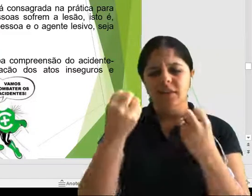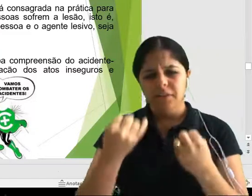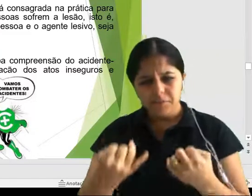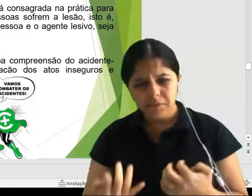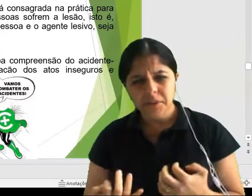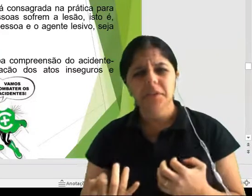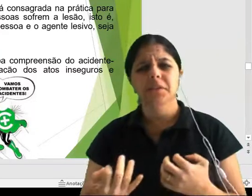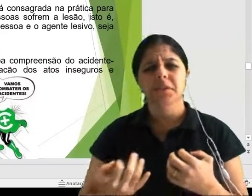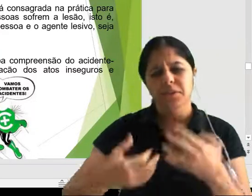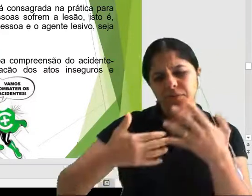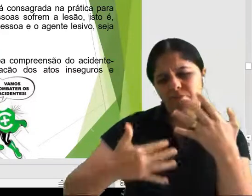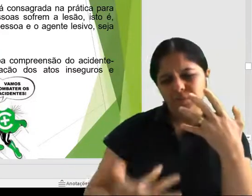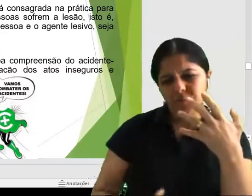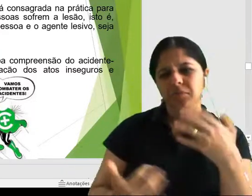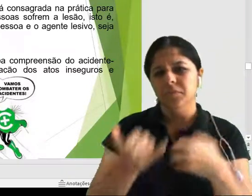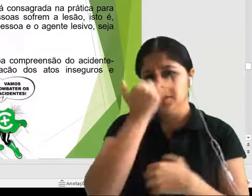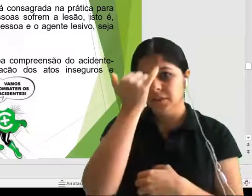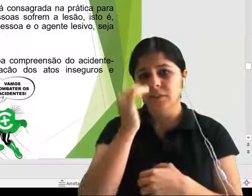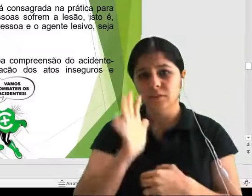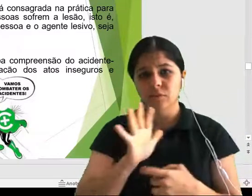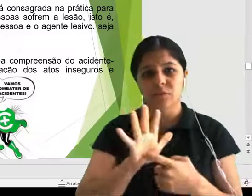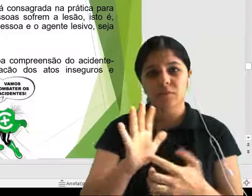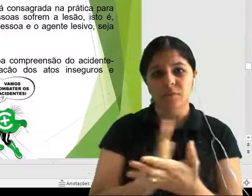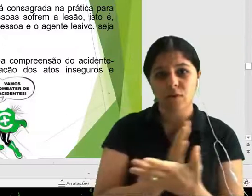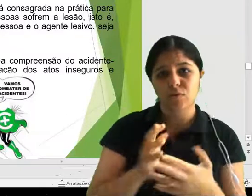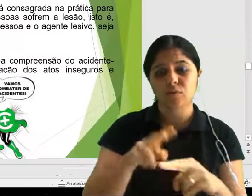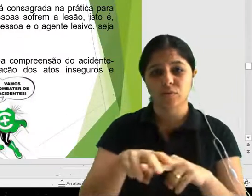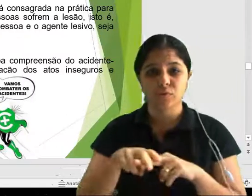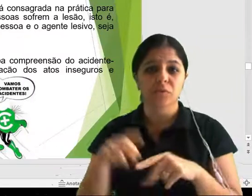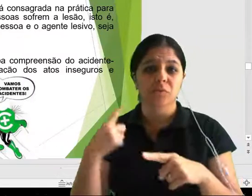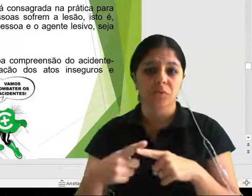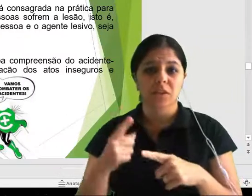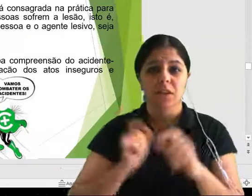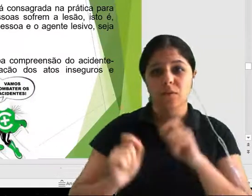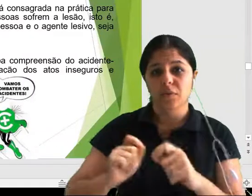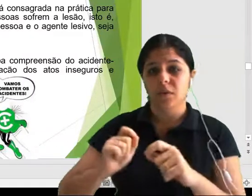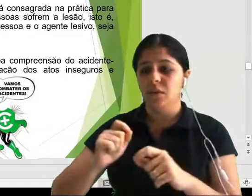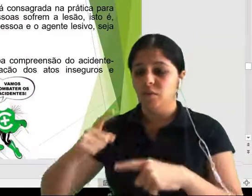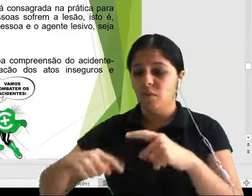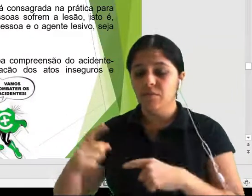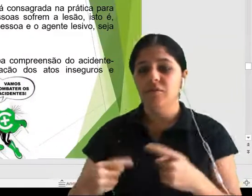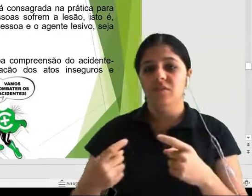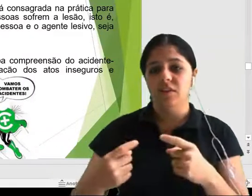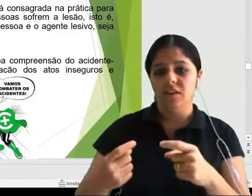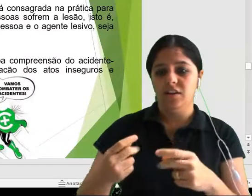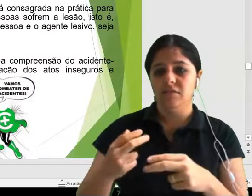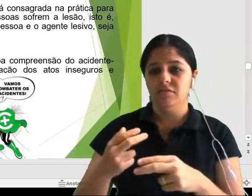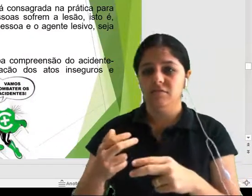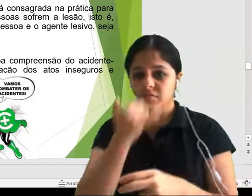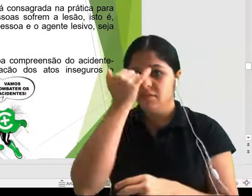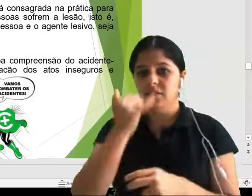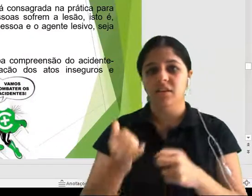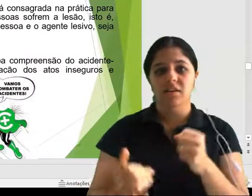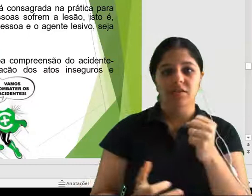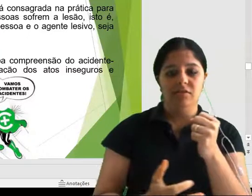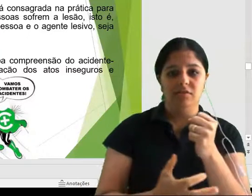sobre acidentes e a gente entrou nos fatores de acidentes, que a gente tem o agente da lesão, a condição insegura, o ato inseguro. Eu